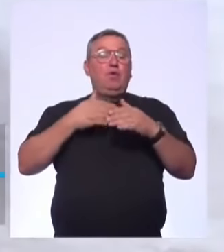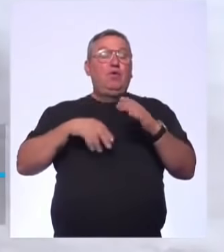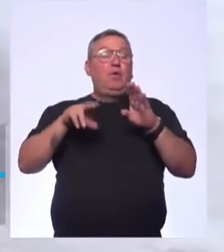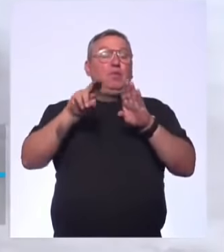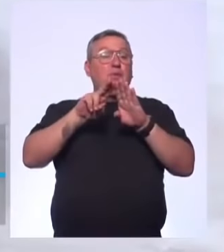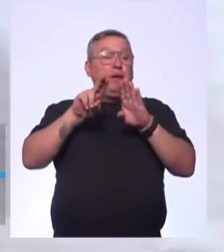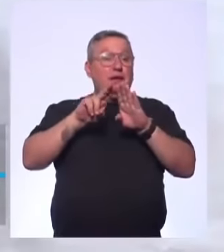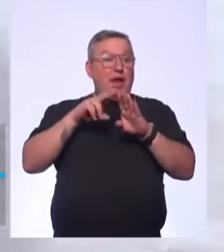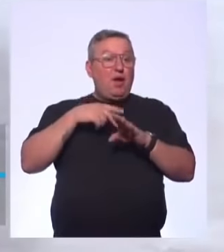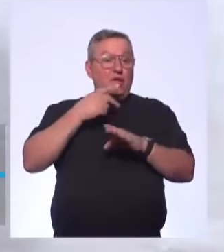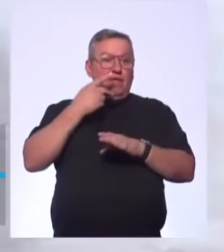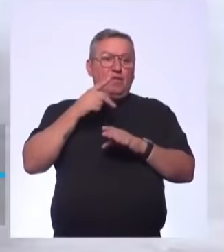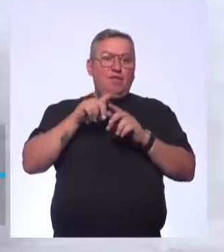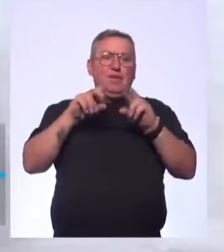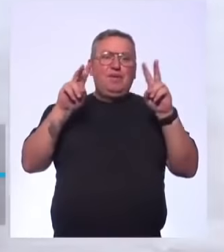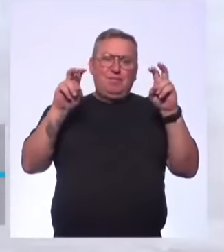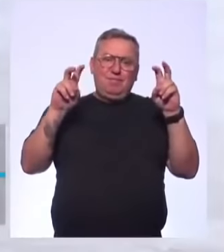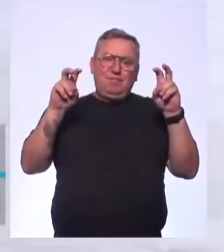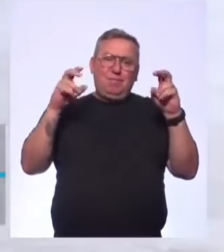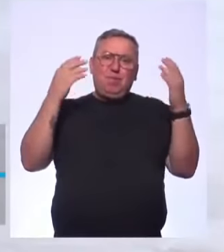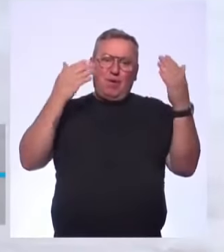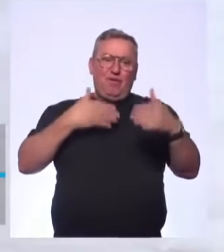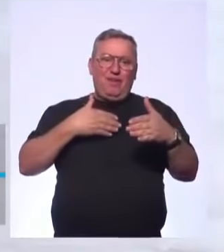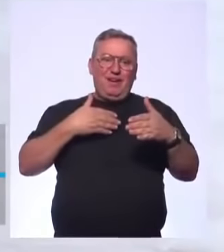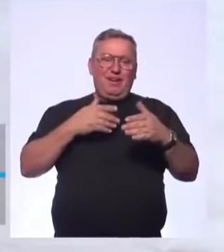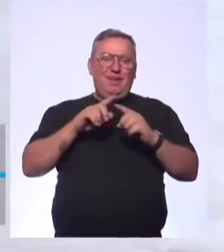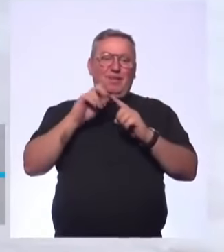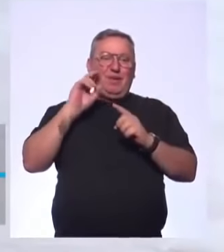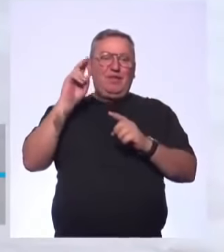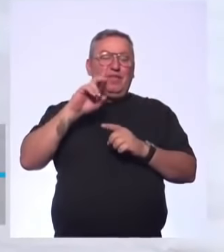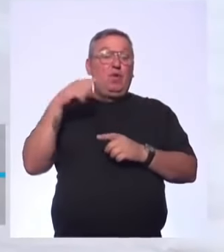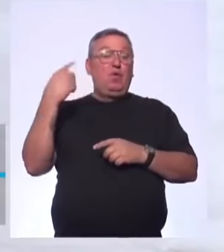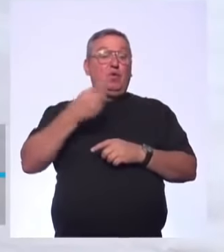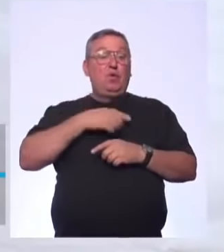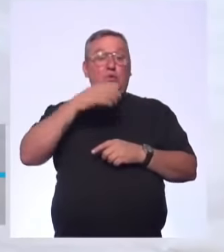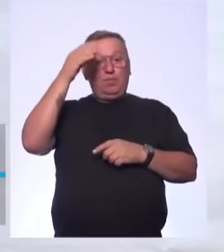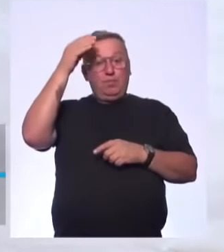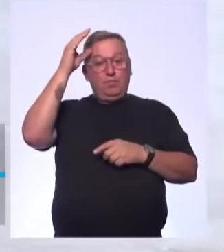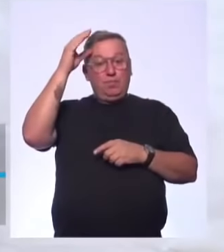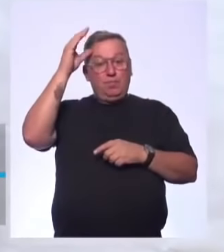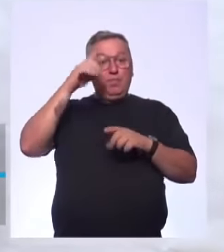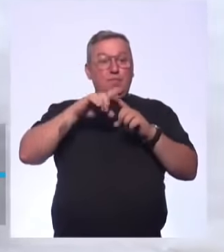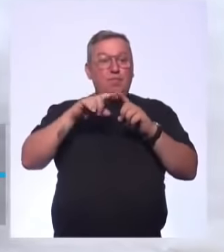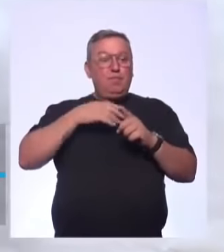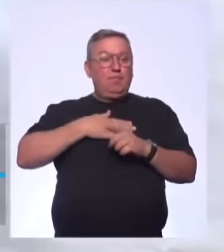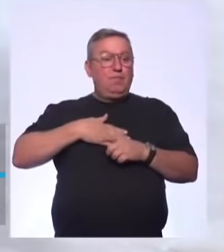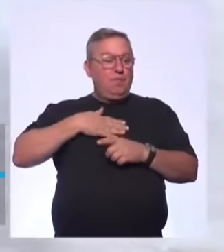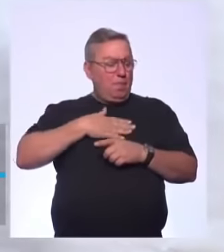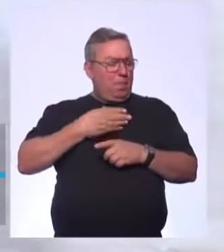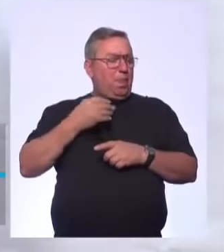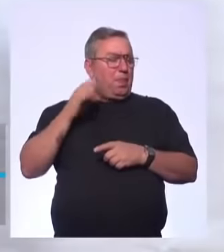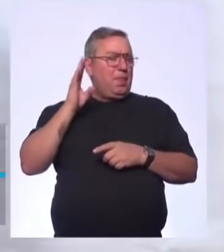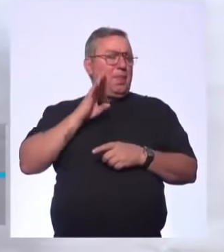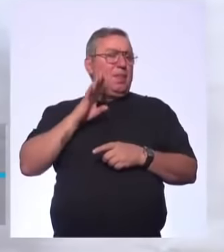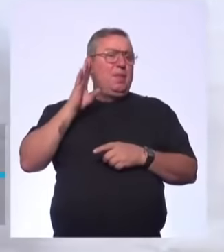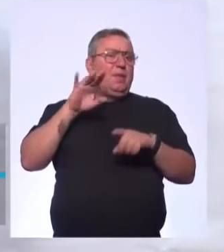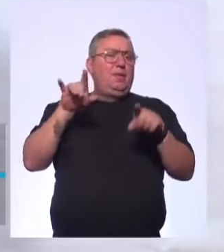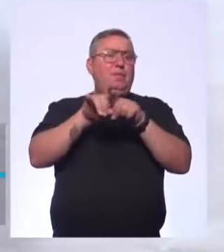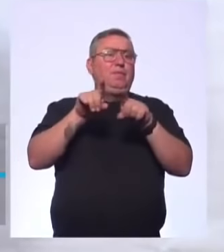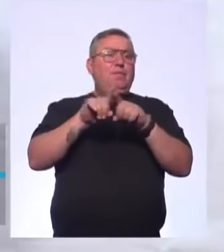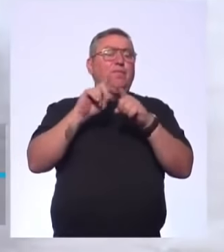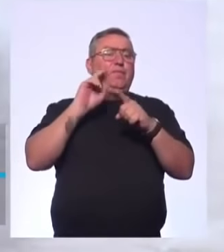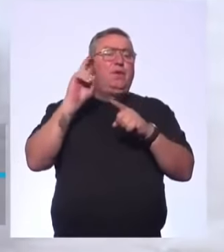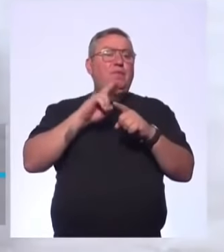vamos chamar de prova, né, gente? Para a gente verificar aí os nossos conhecimentos, tá? Mas eu gostei bastante, foi bem legal e vamos